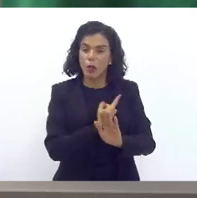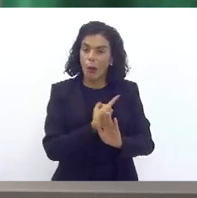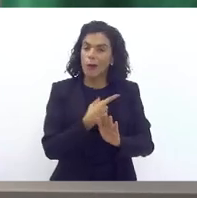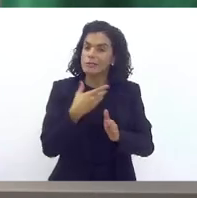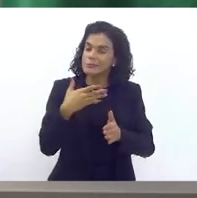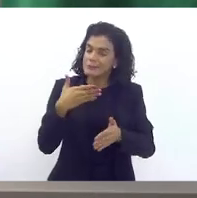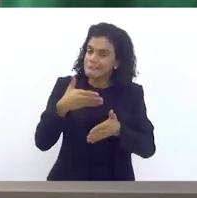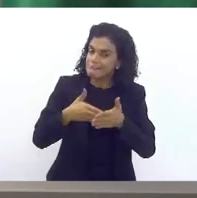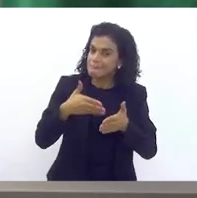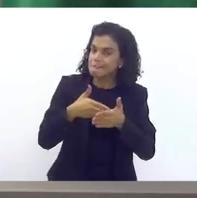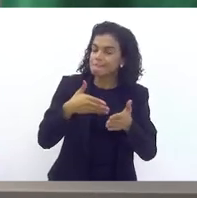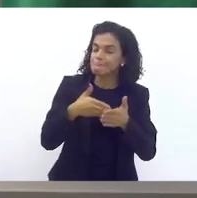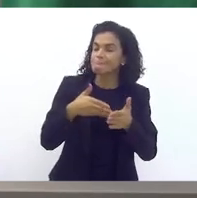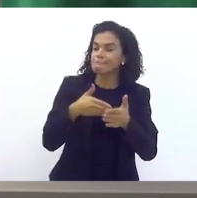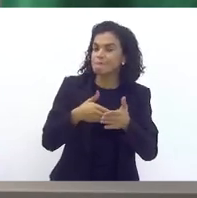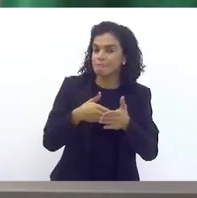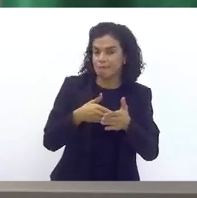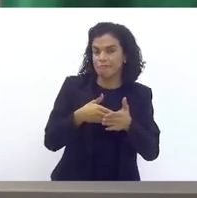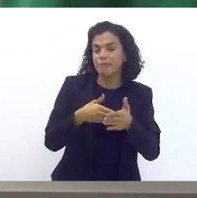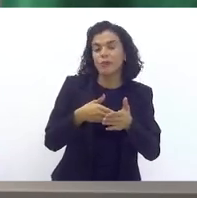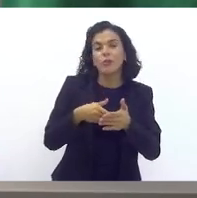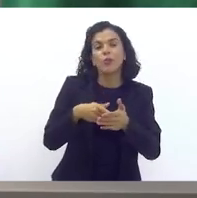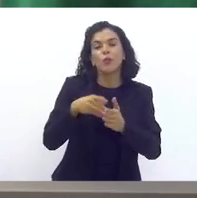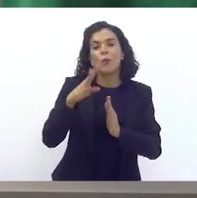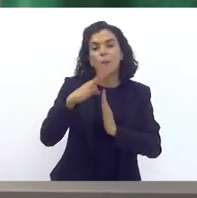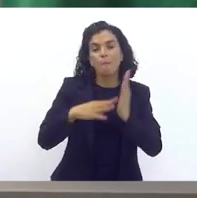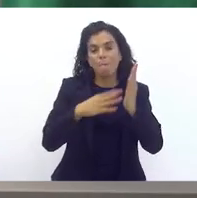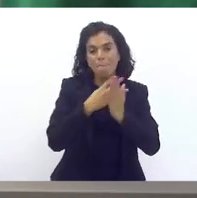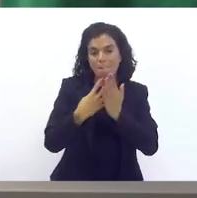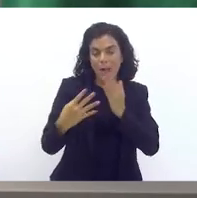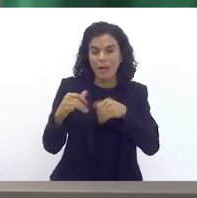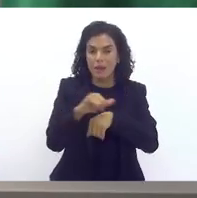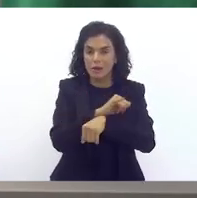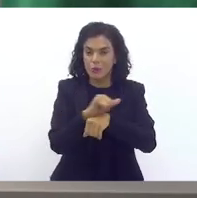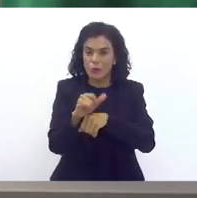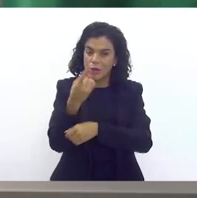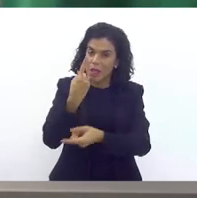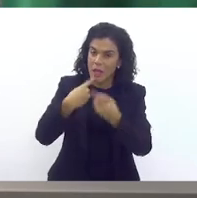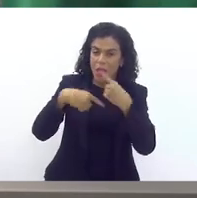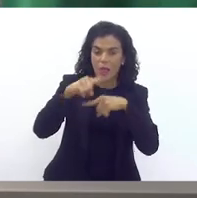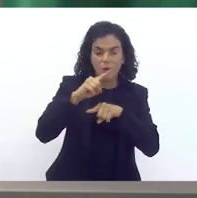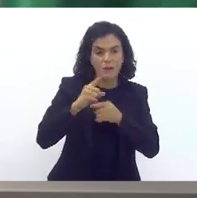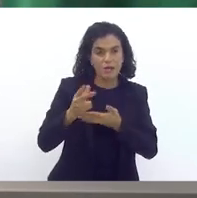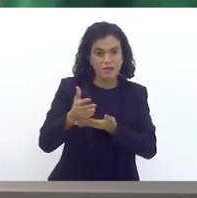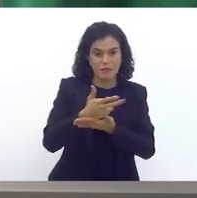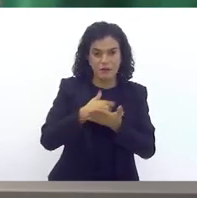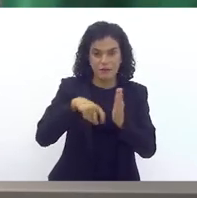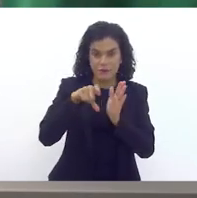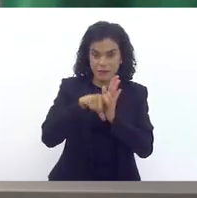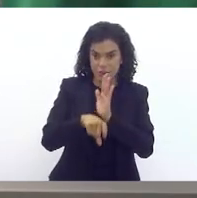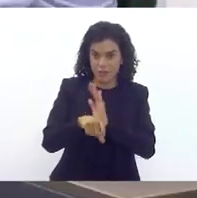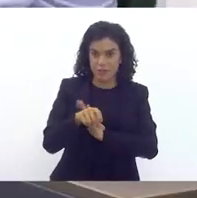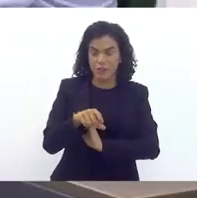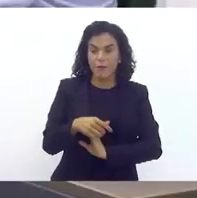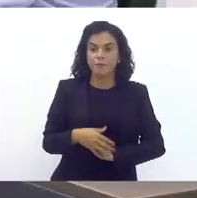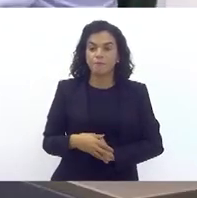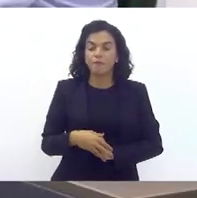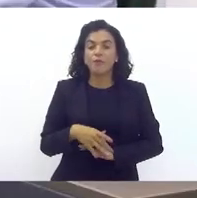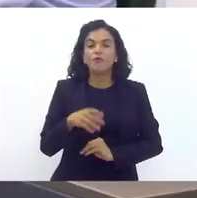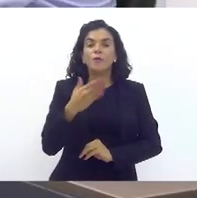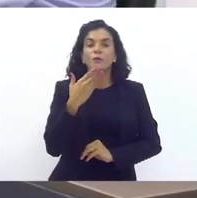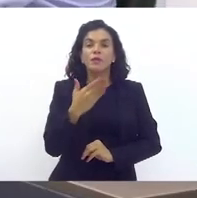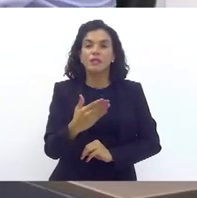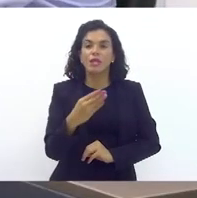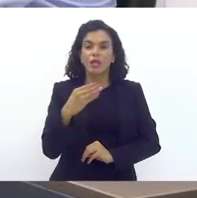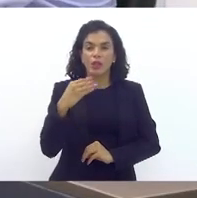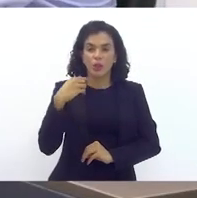esbarramos objetivamente no plano de recuperação fiscal. Eu vou pedir para a doutora Fátima complementar.